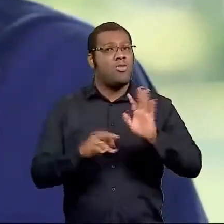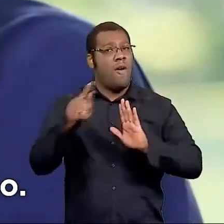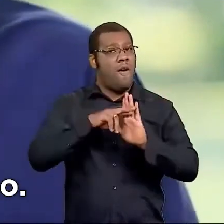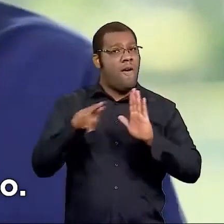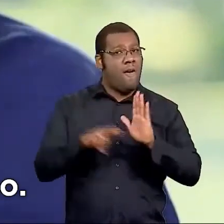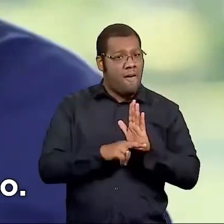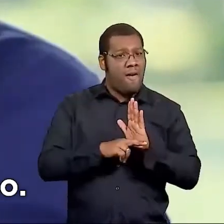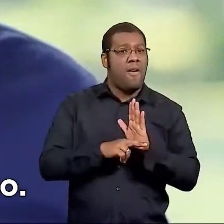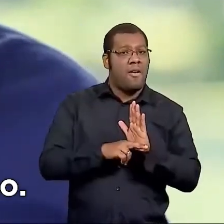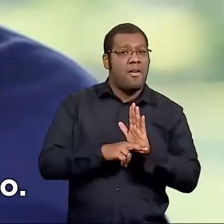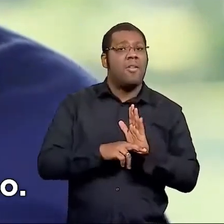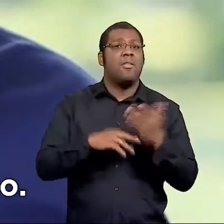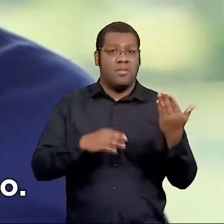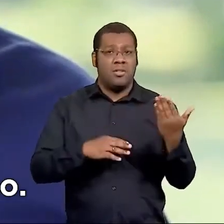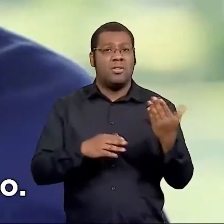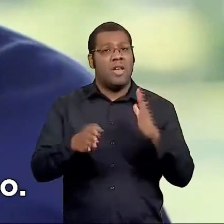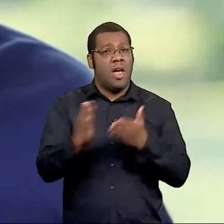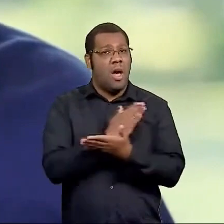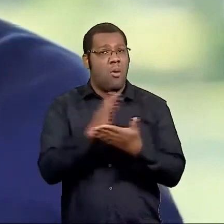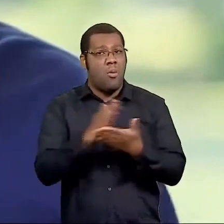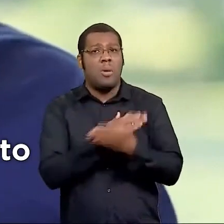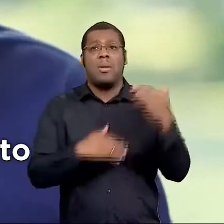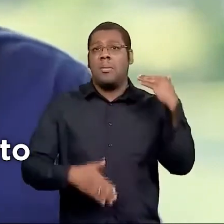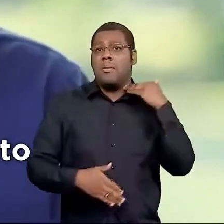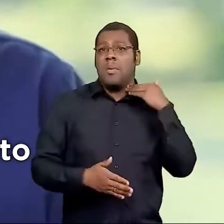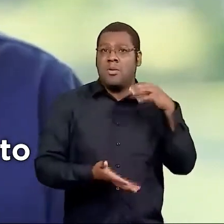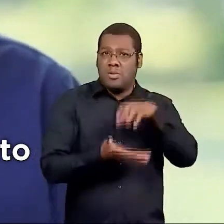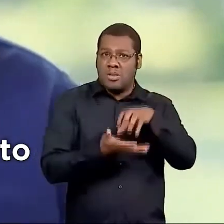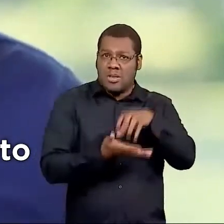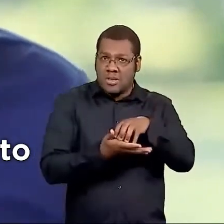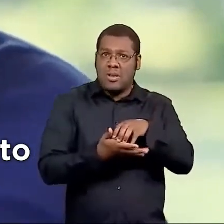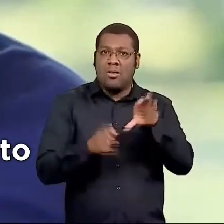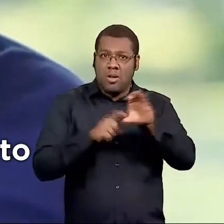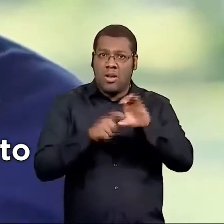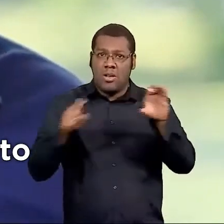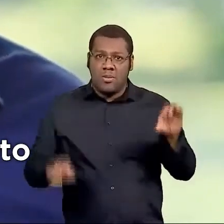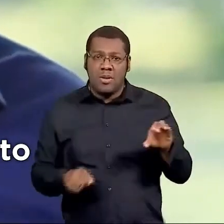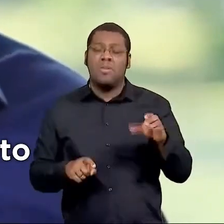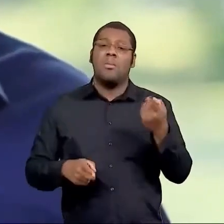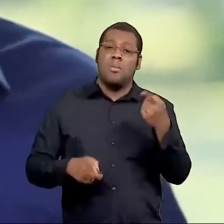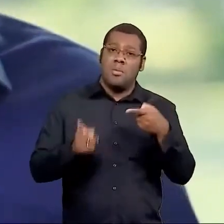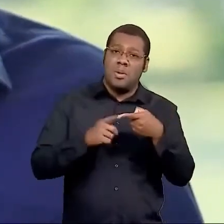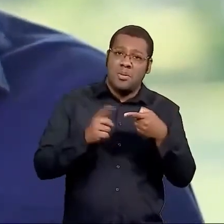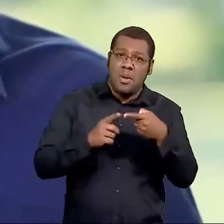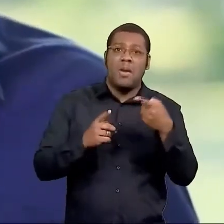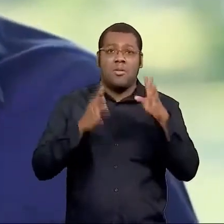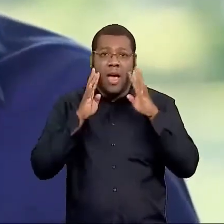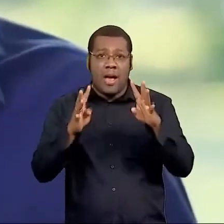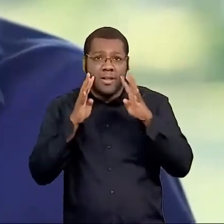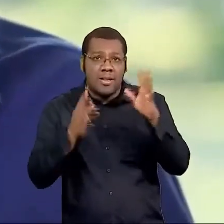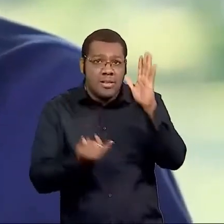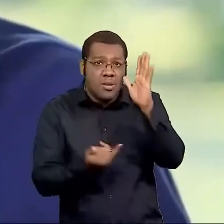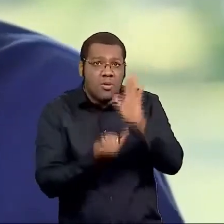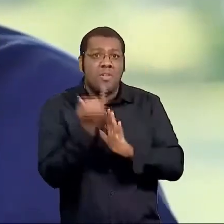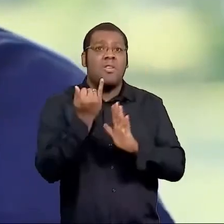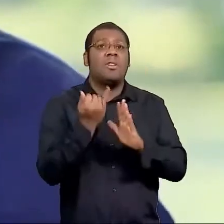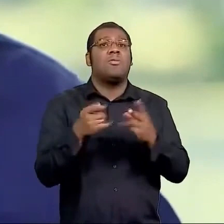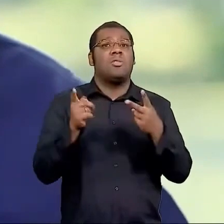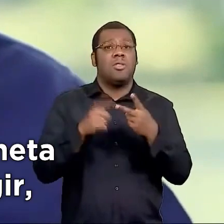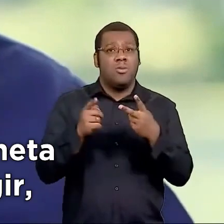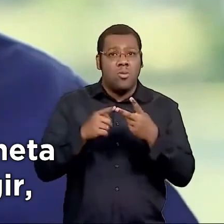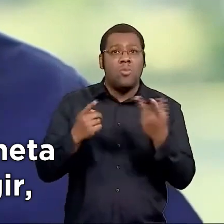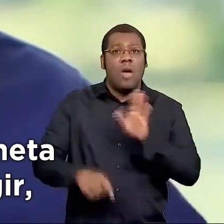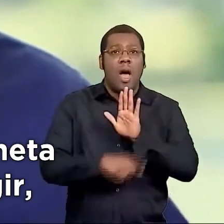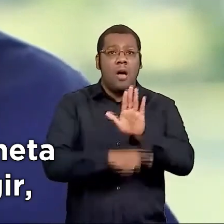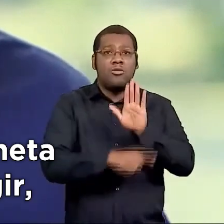todos um deles é cuidar da inflação outro é cuidado do crescimento e cuidar do emprego e ele até agora tem que